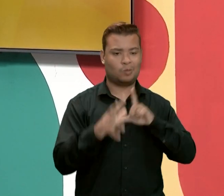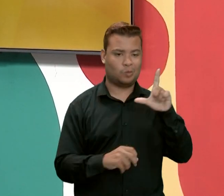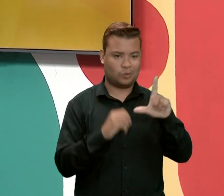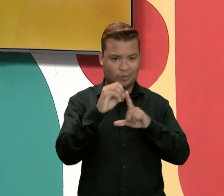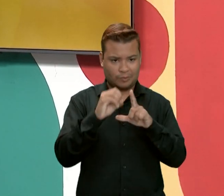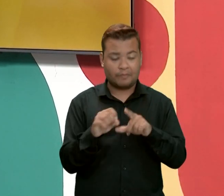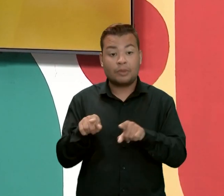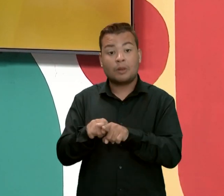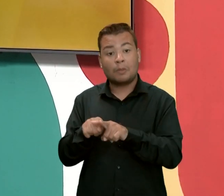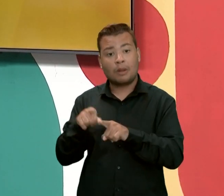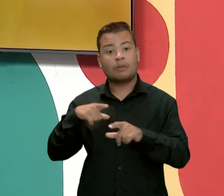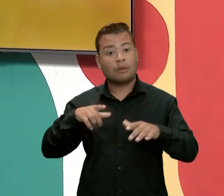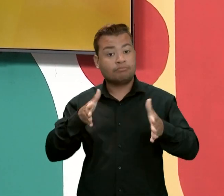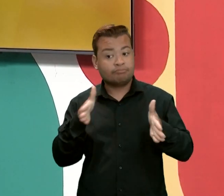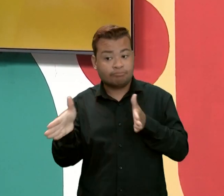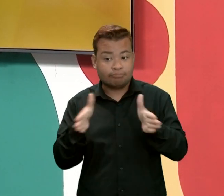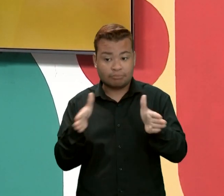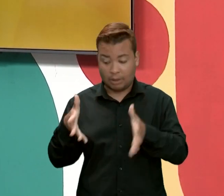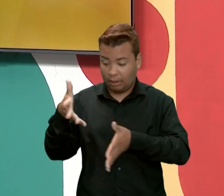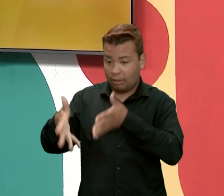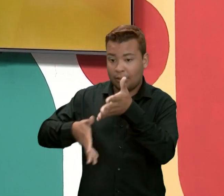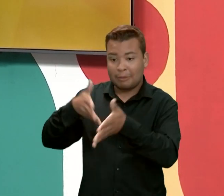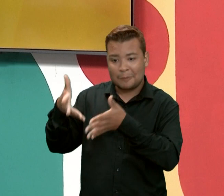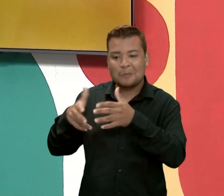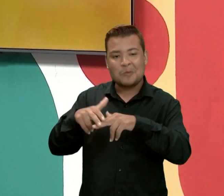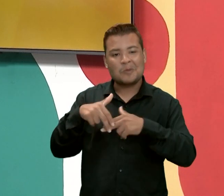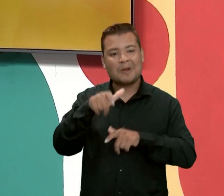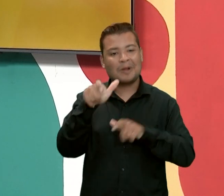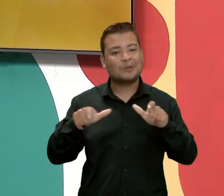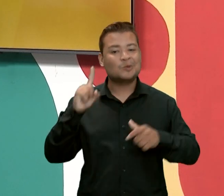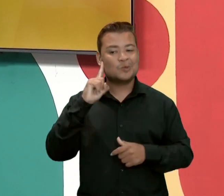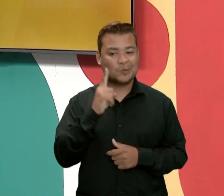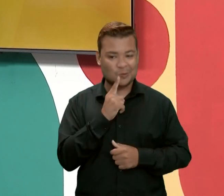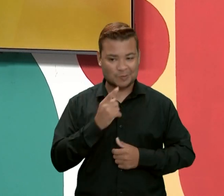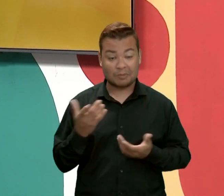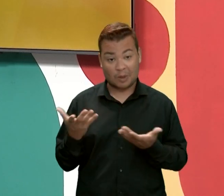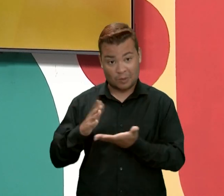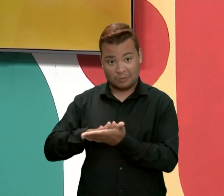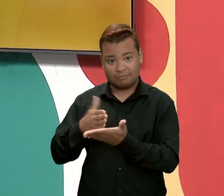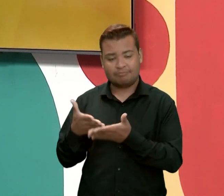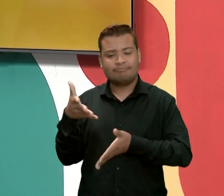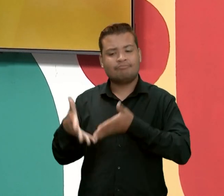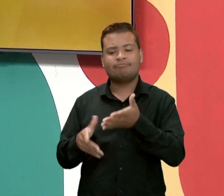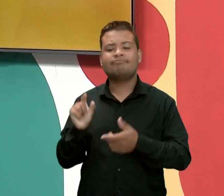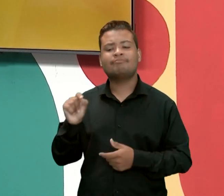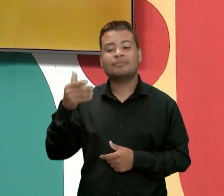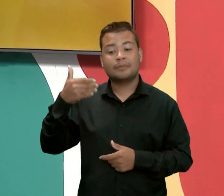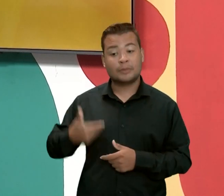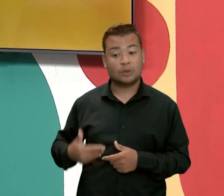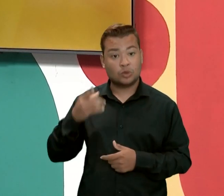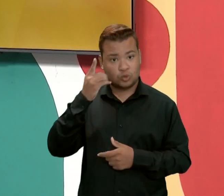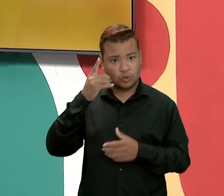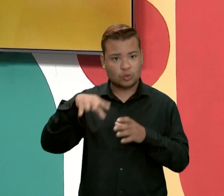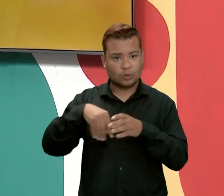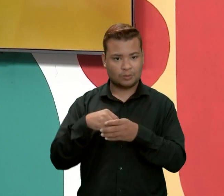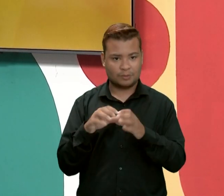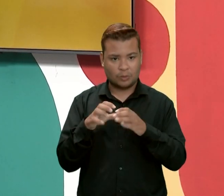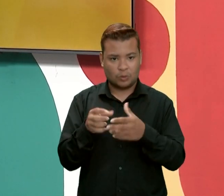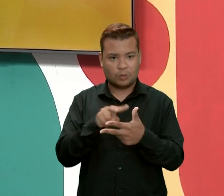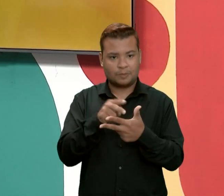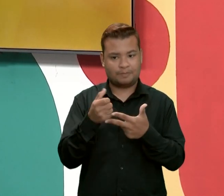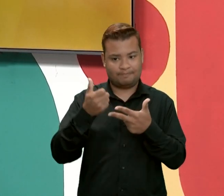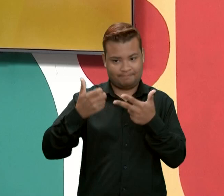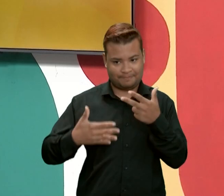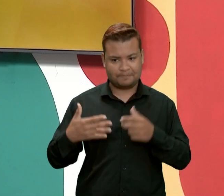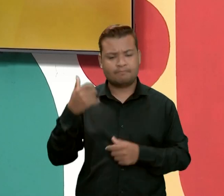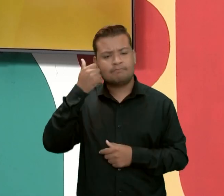da acessibilidade em Libras para o nosso público surdo. E nesse bloco, o intérprete de Libras é o Diogo Marques, integrante do Labitave.